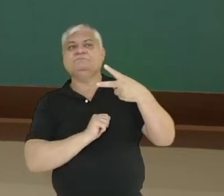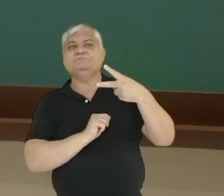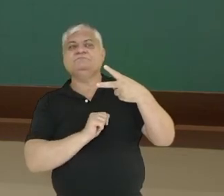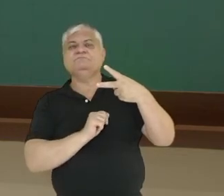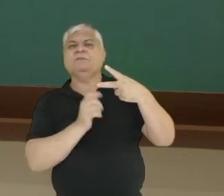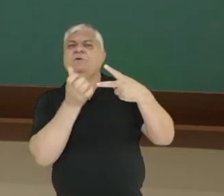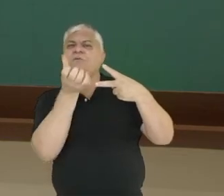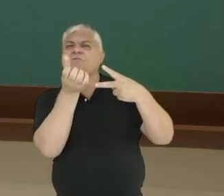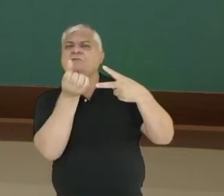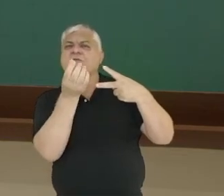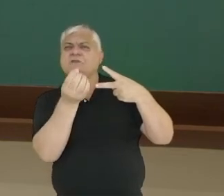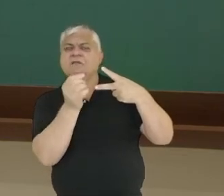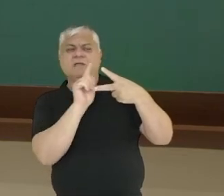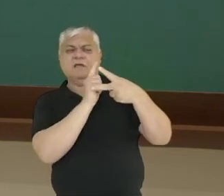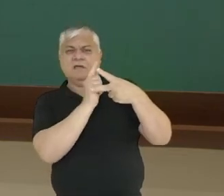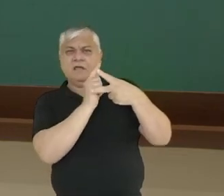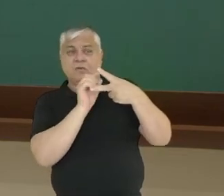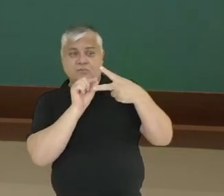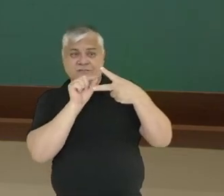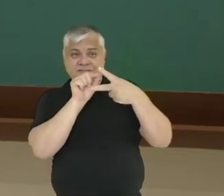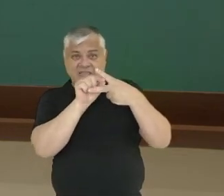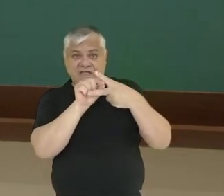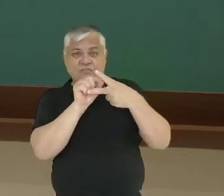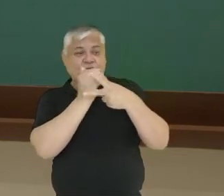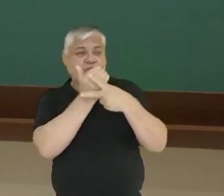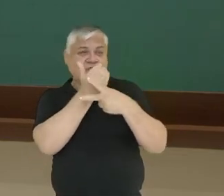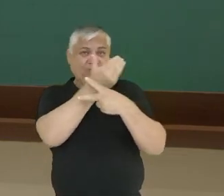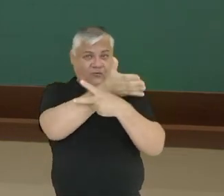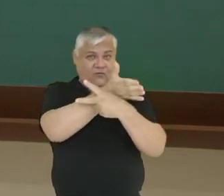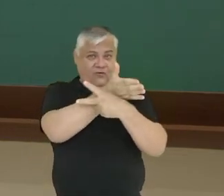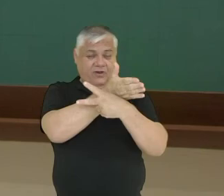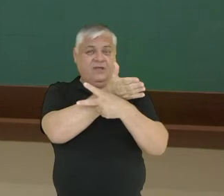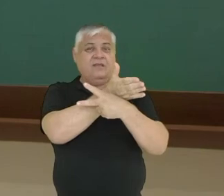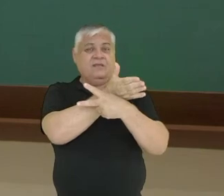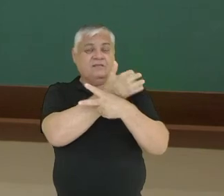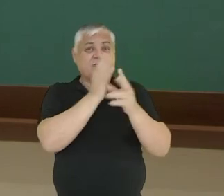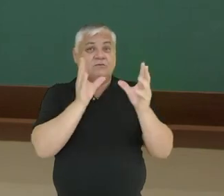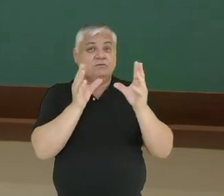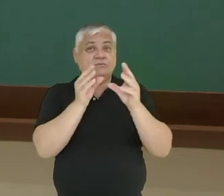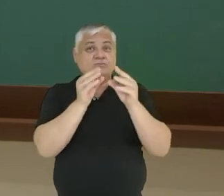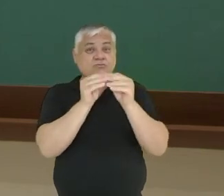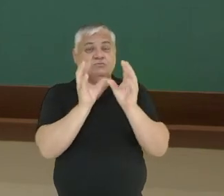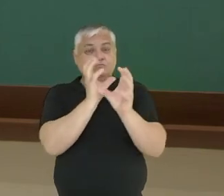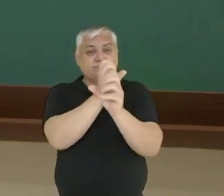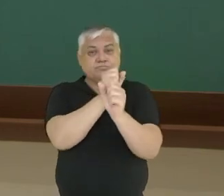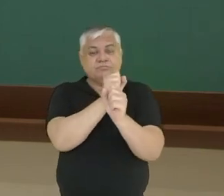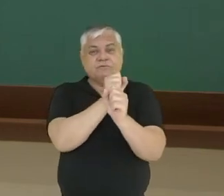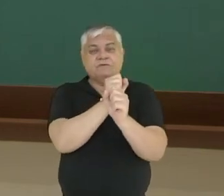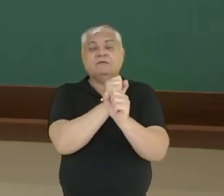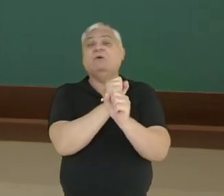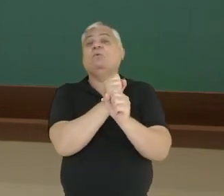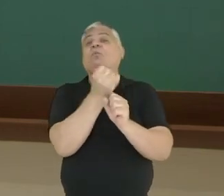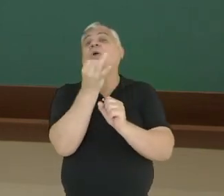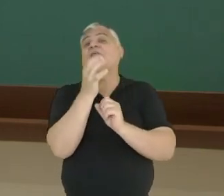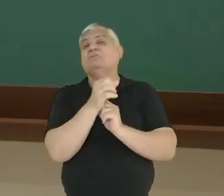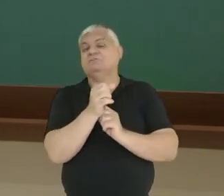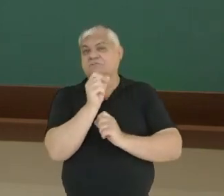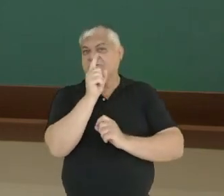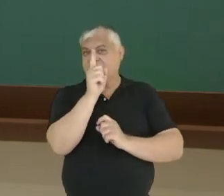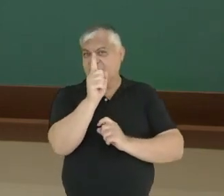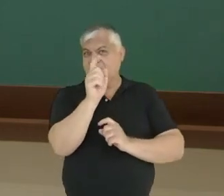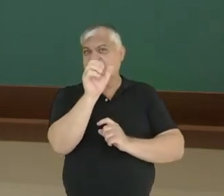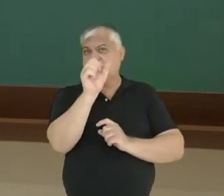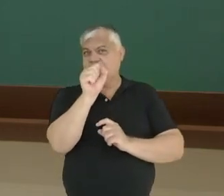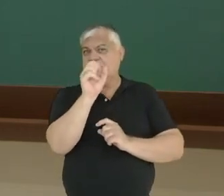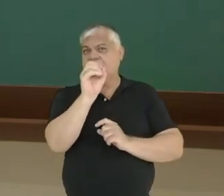Bom, tanto o ângulo interno quanto o ângulo externo, juntos, tem que dar um valor de